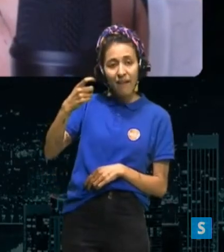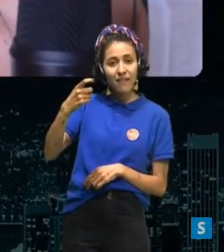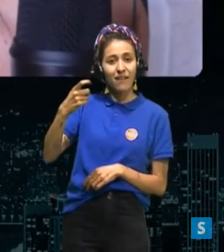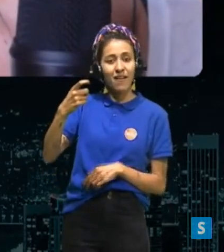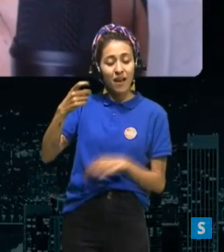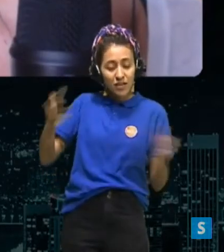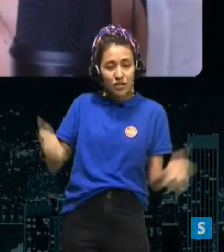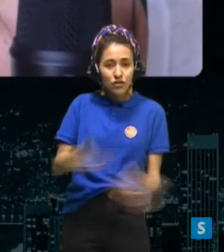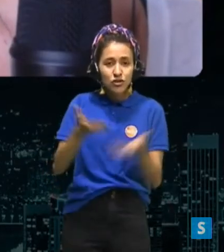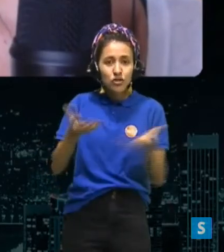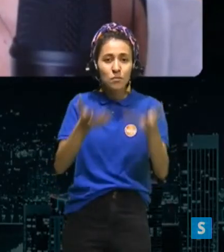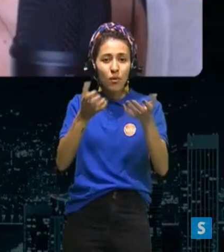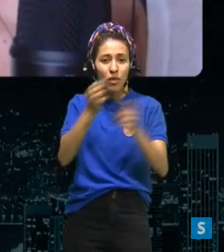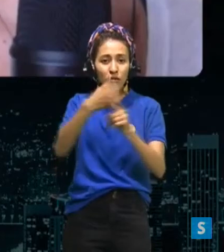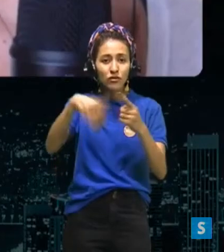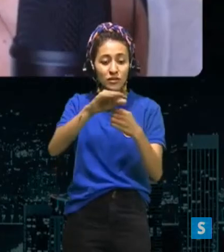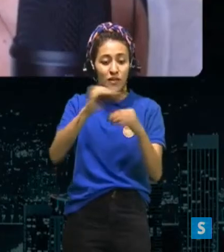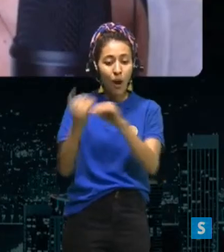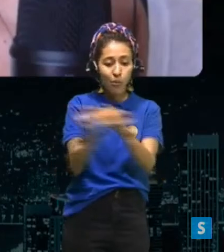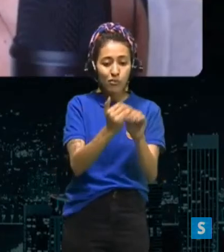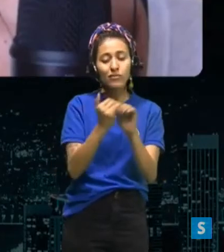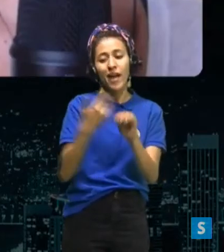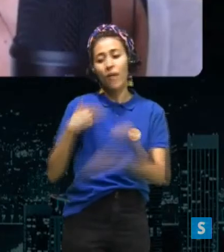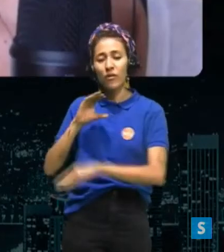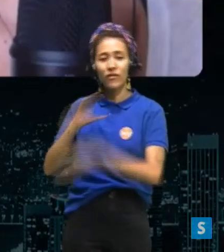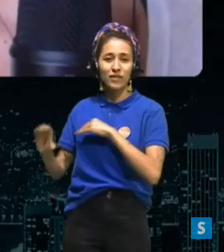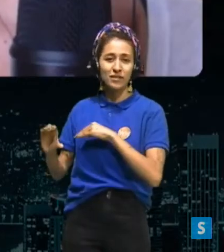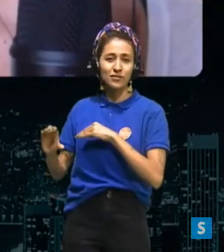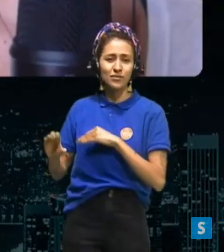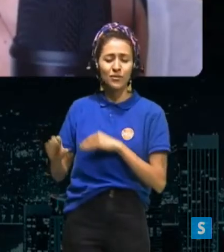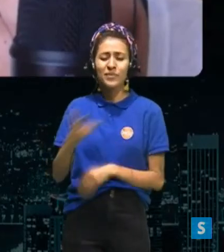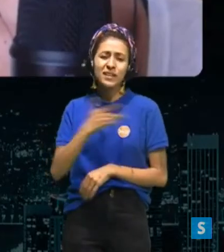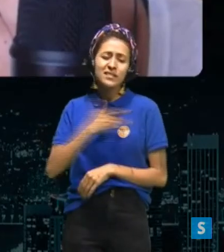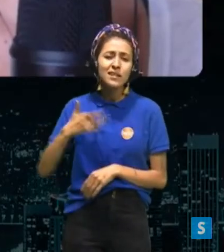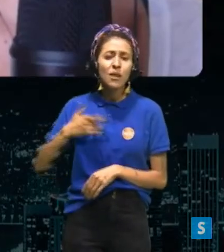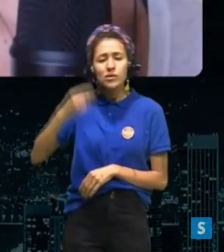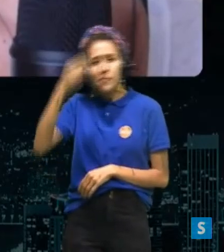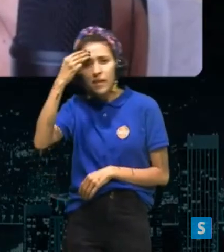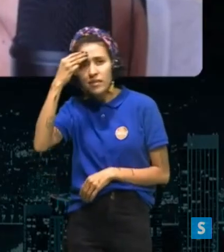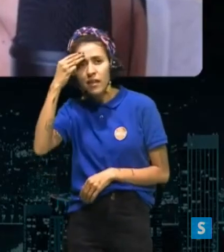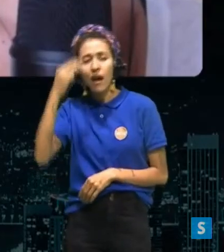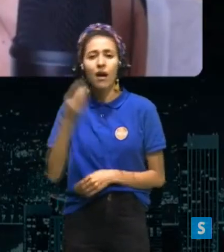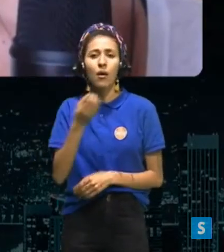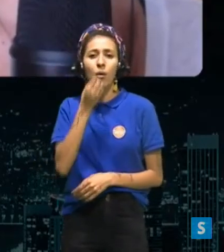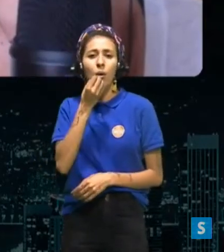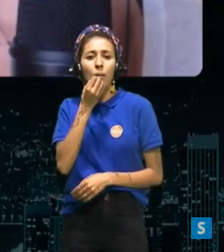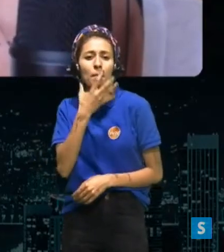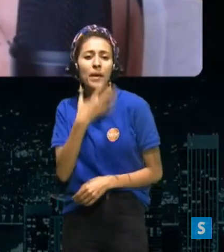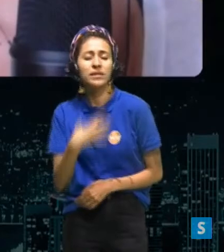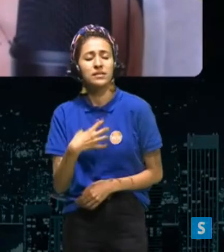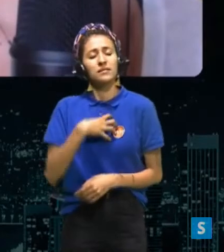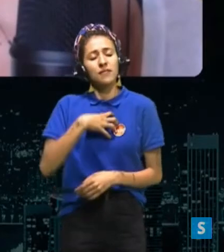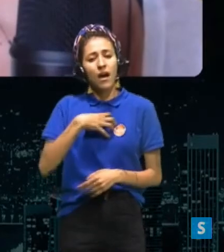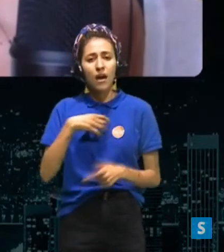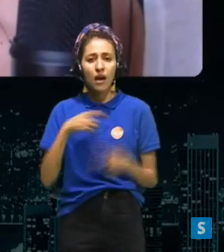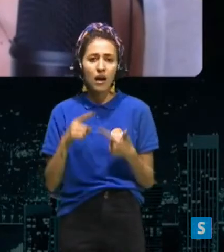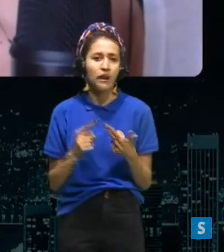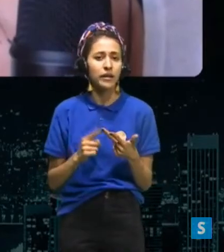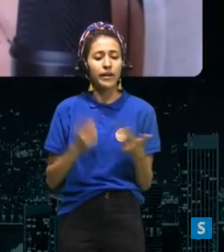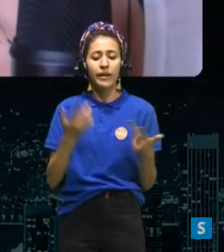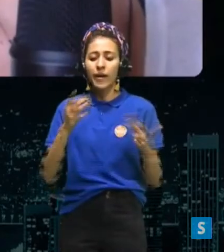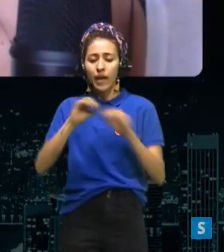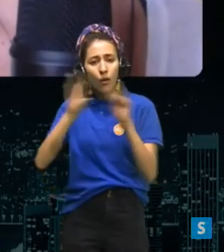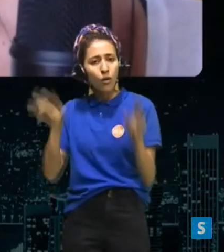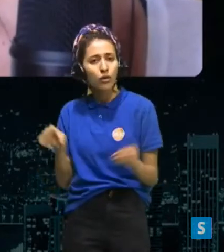limpas saúde bem-estar são a saúde mental as tecnologias que ajudem com